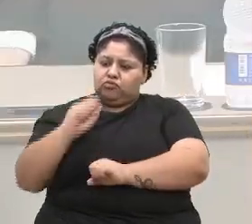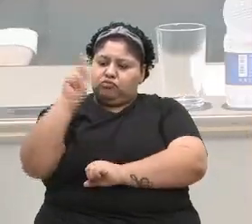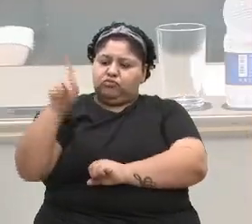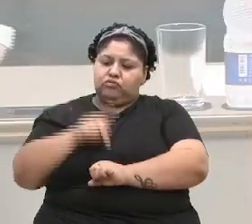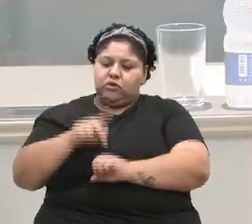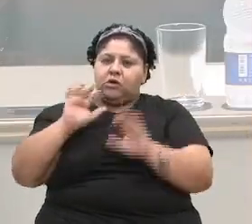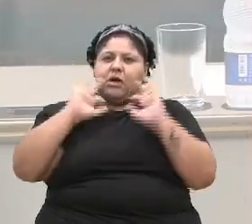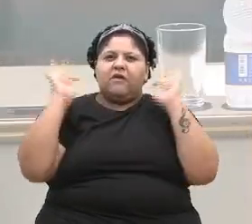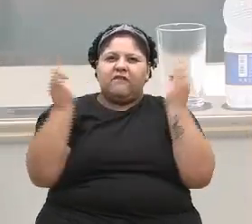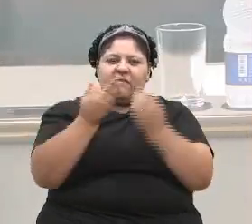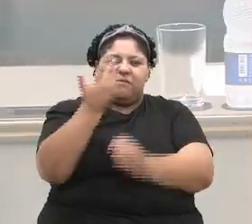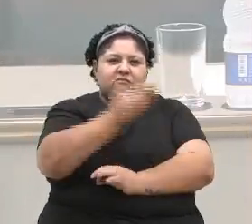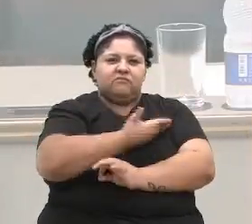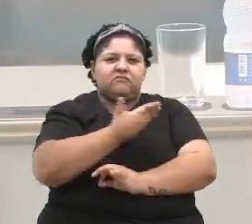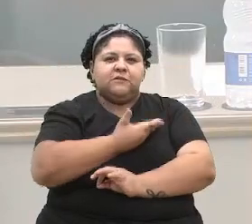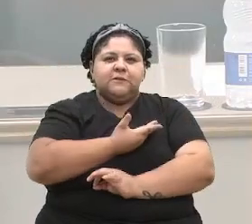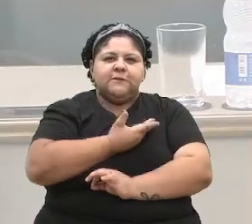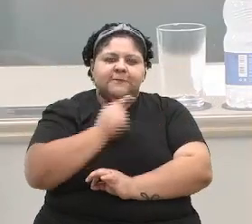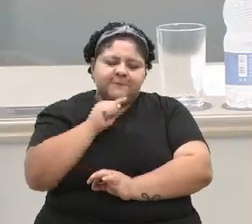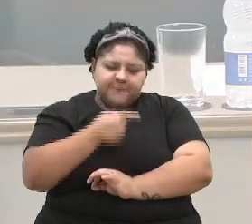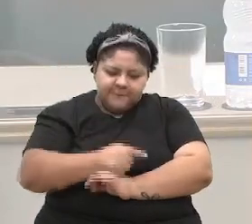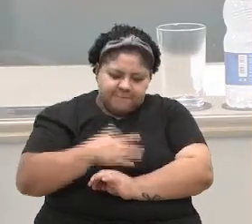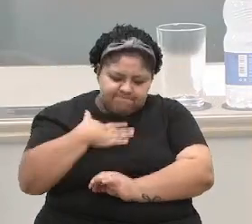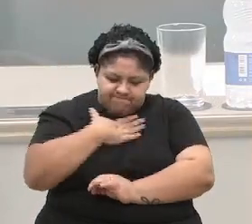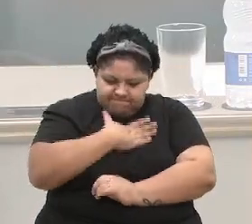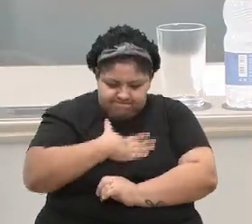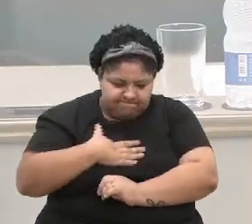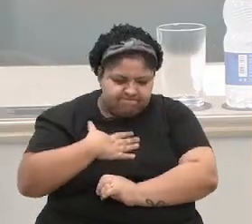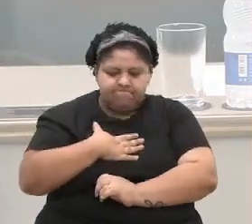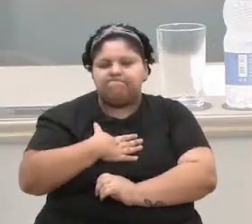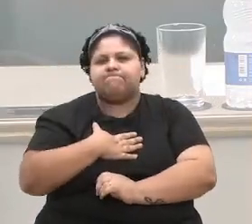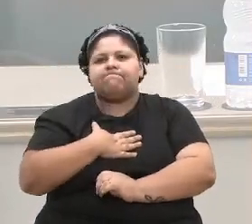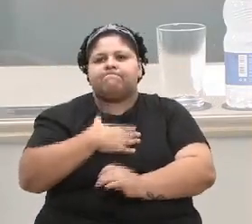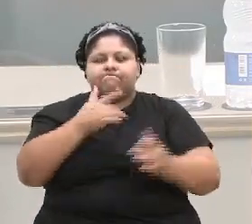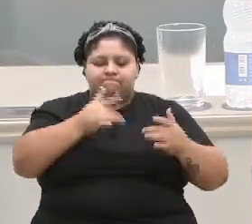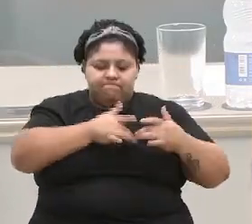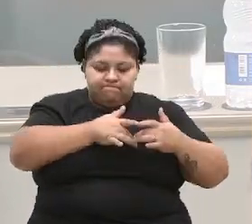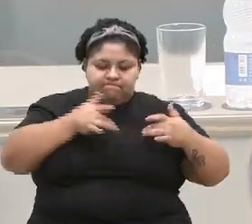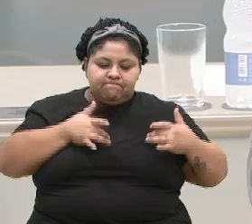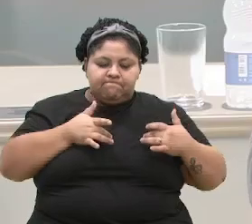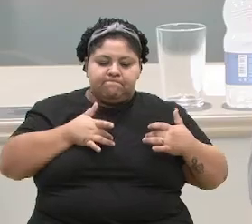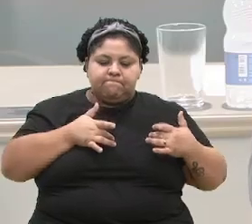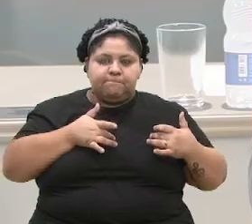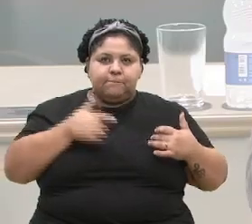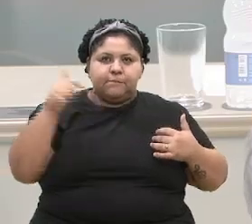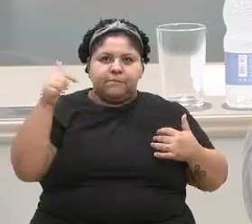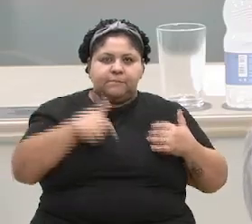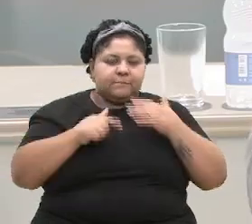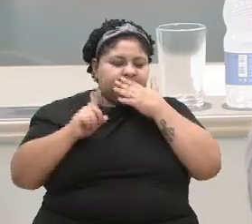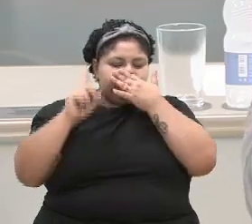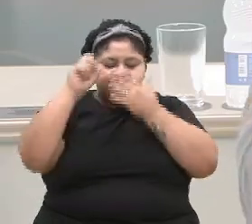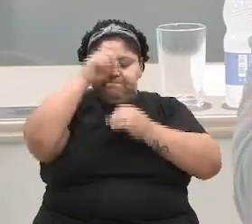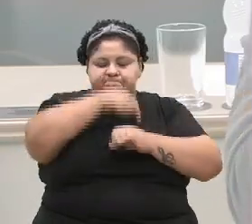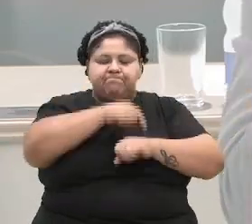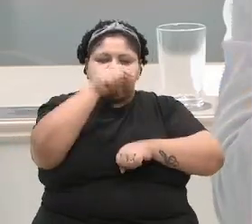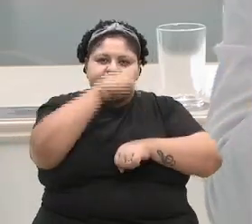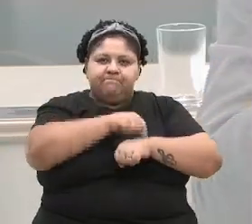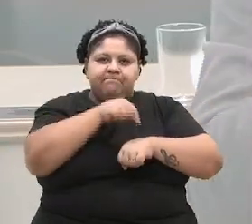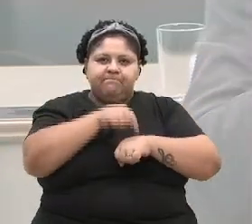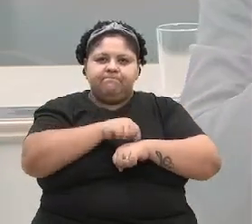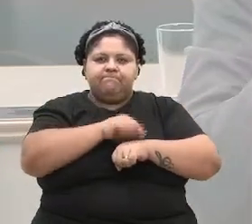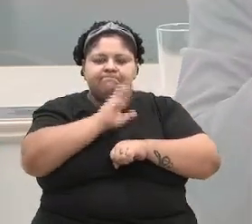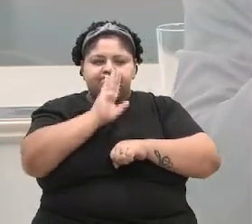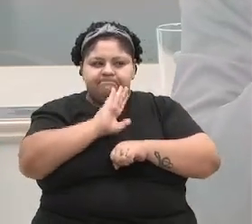familiares e amigos, o meu profundo pesar e minha solidariedade neste difícil momento de